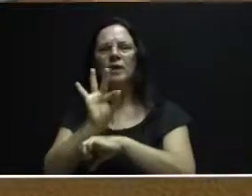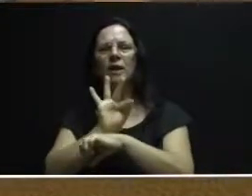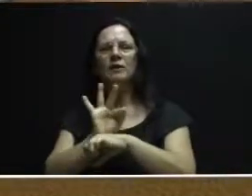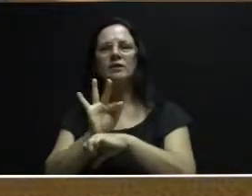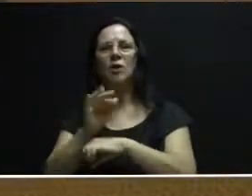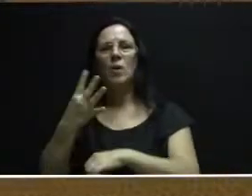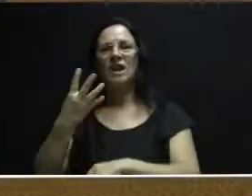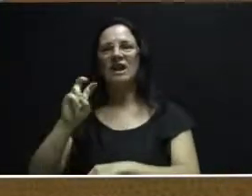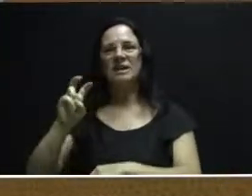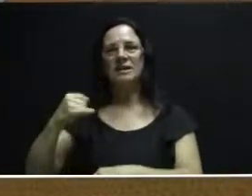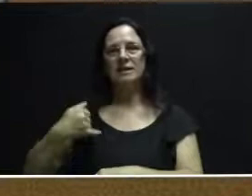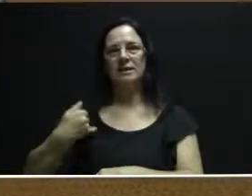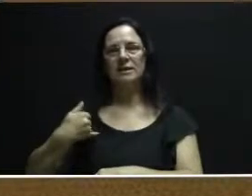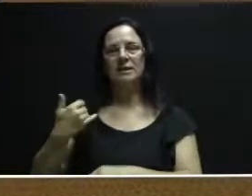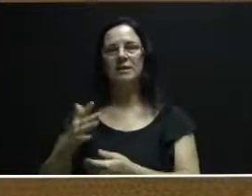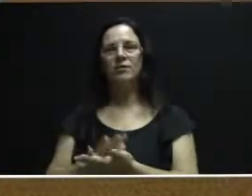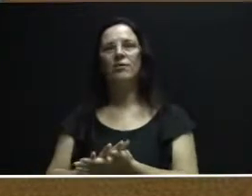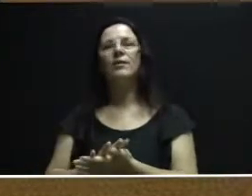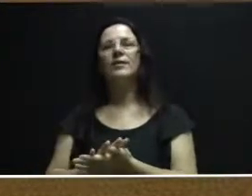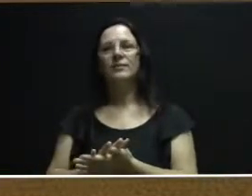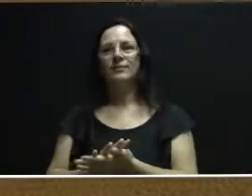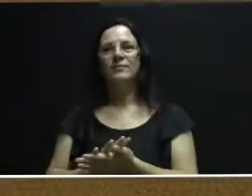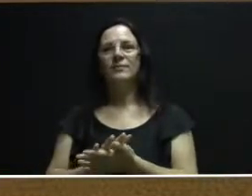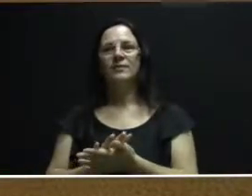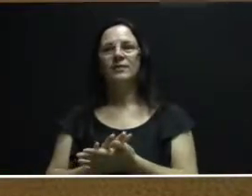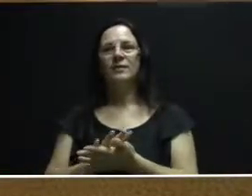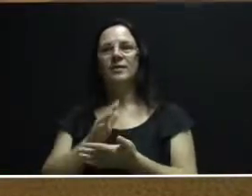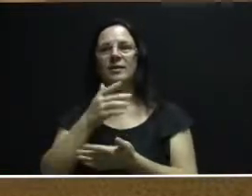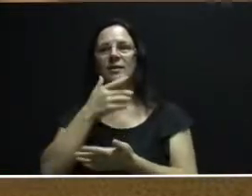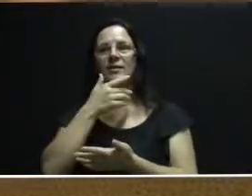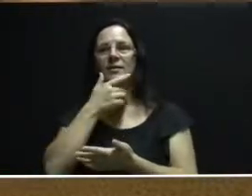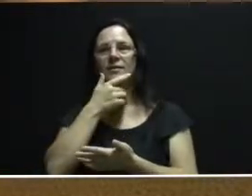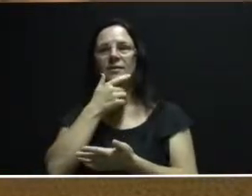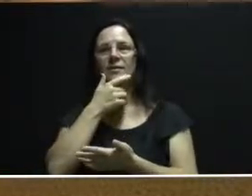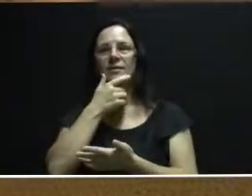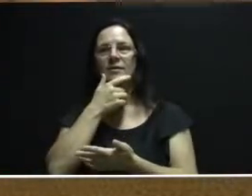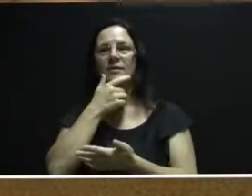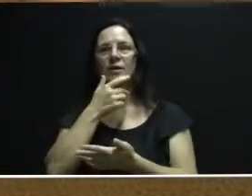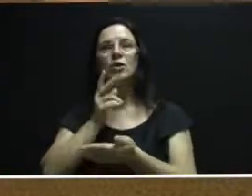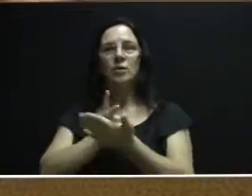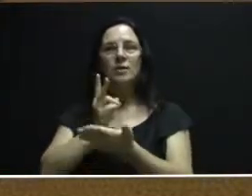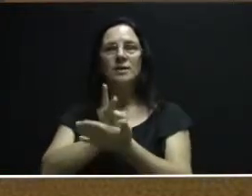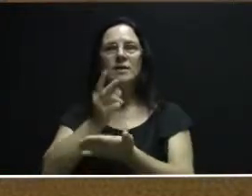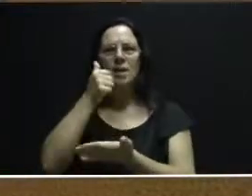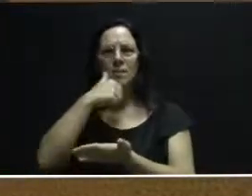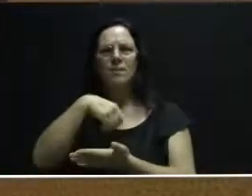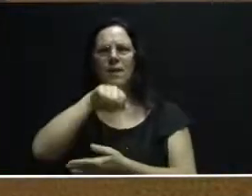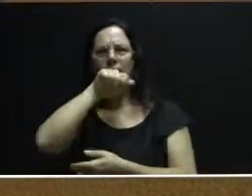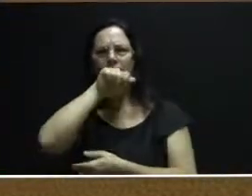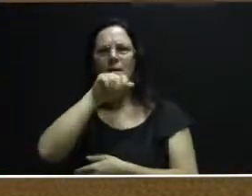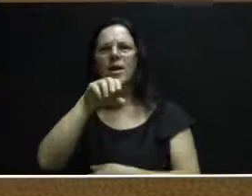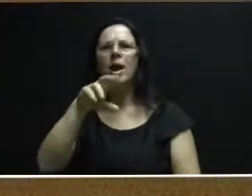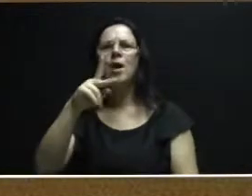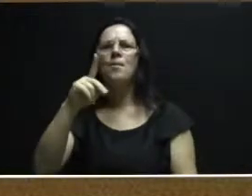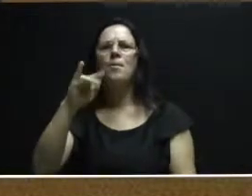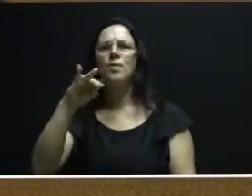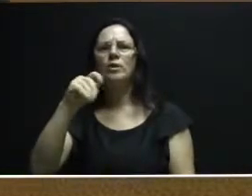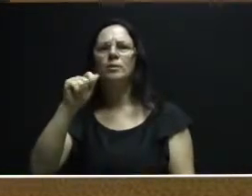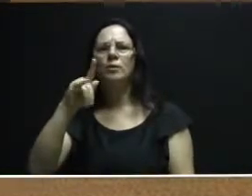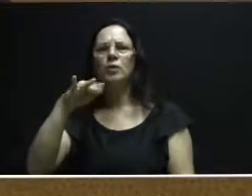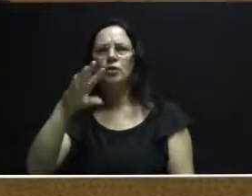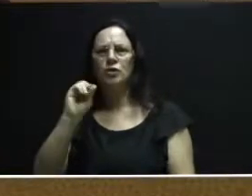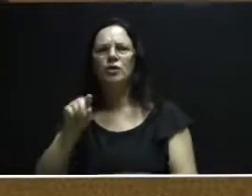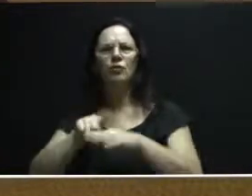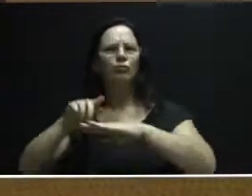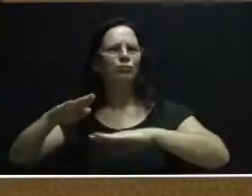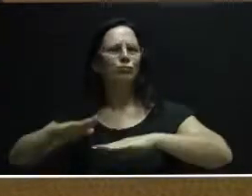hoje a segunda casa dela, com certeza, o Adilson, a Roseli sabe, é o Poli aqui de Cubatão. A Serra Velha e os caminhos dos pilões